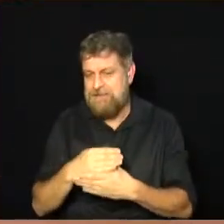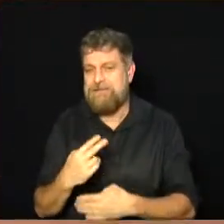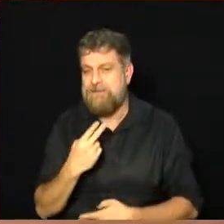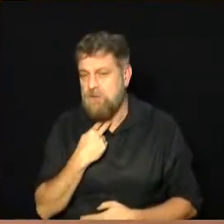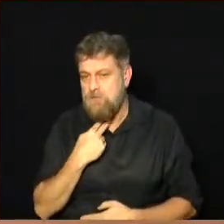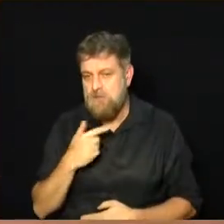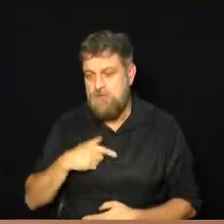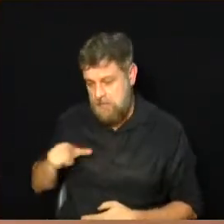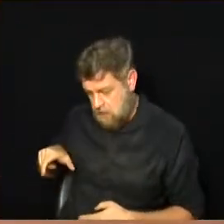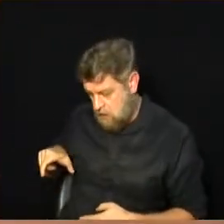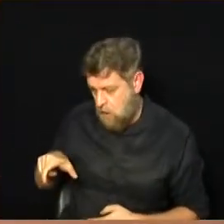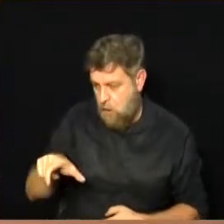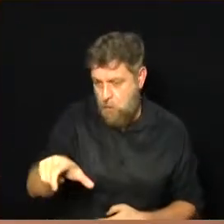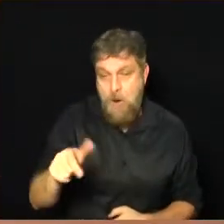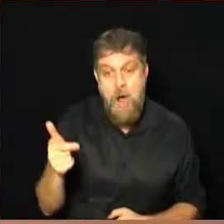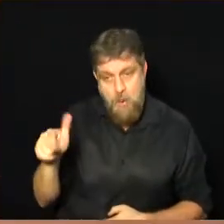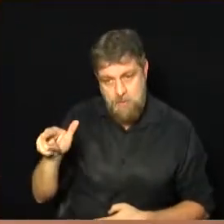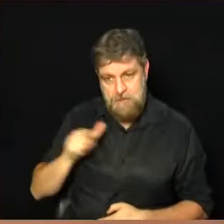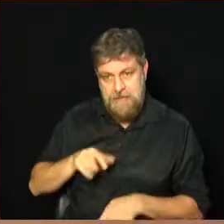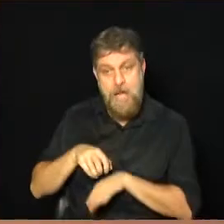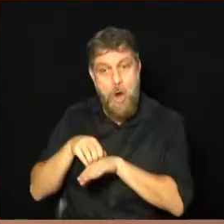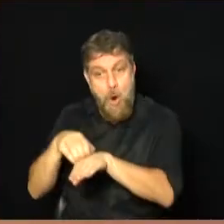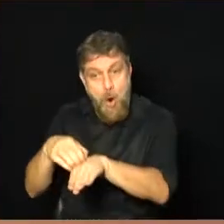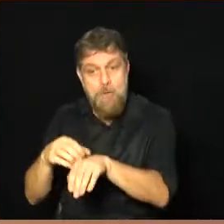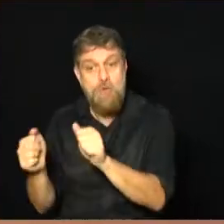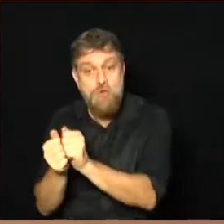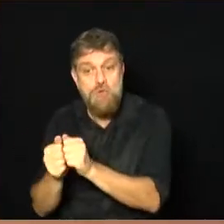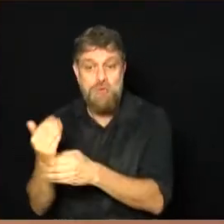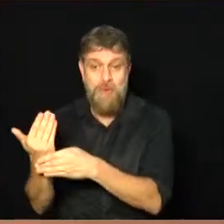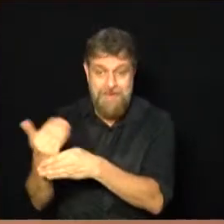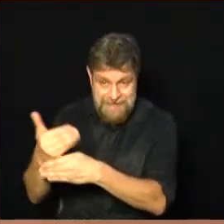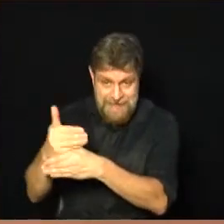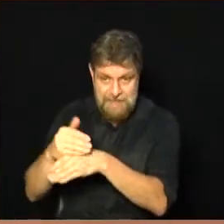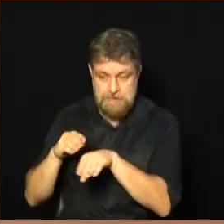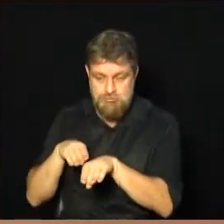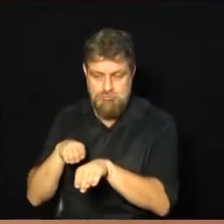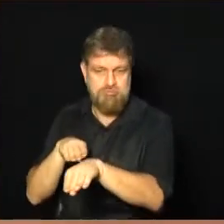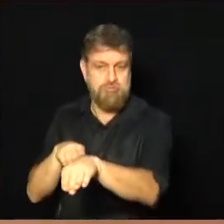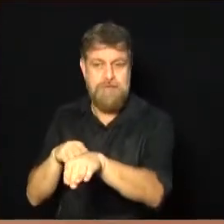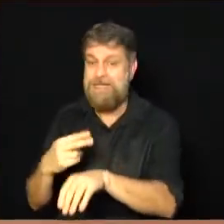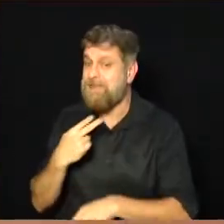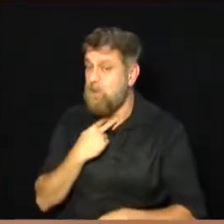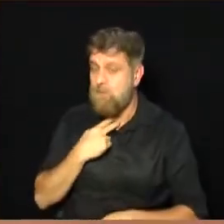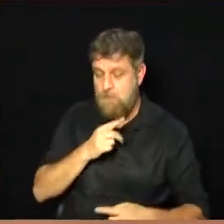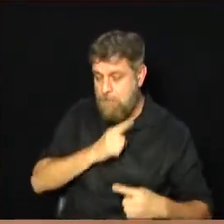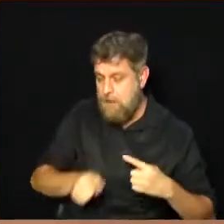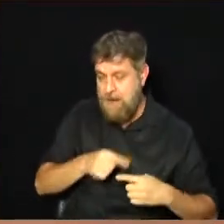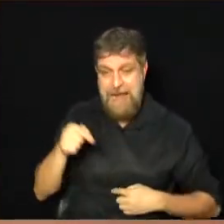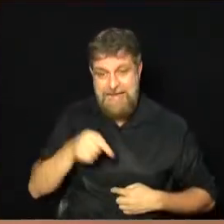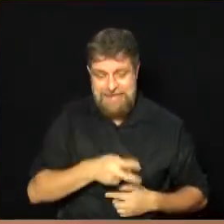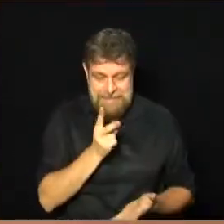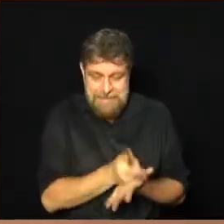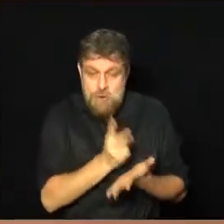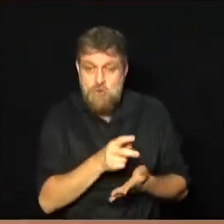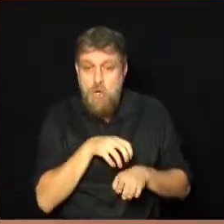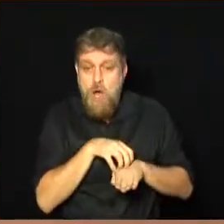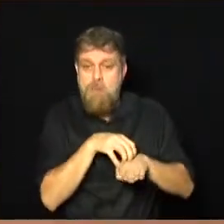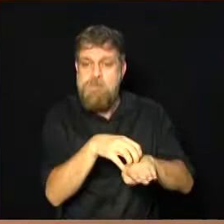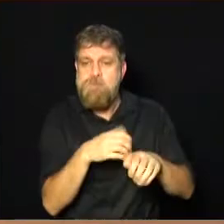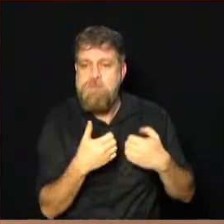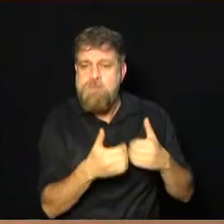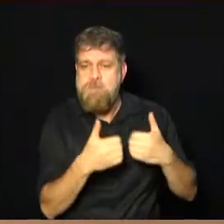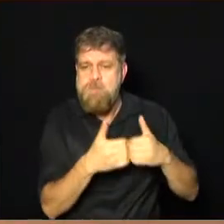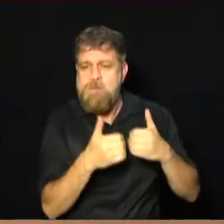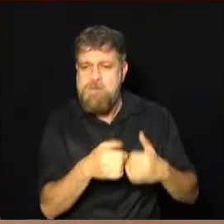tem nas faixas exclusivas dos ônibus convencionais. Não é para permitir que, não, mas nesse trecho aqui vamos fazer com que tal